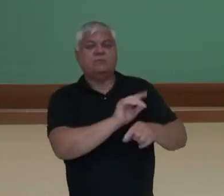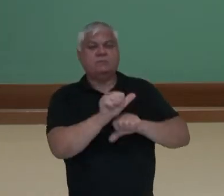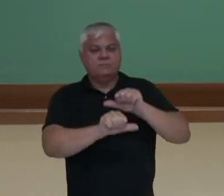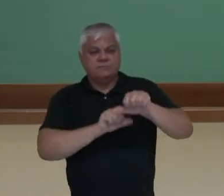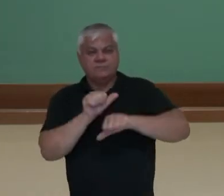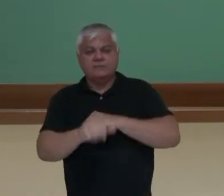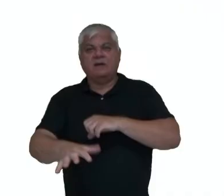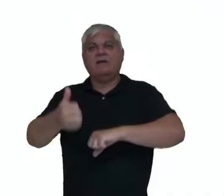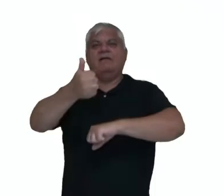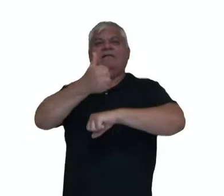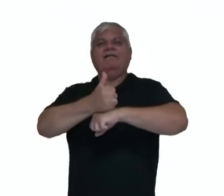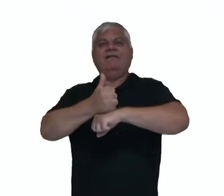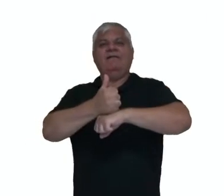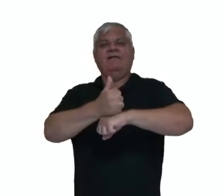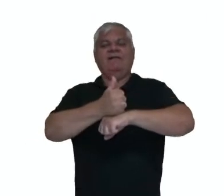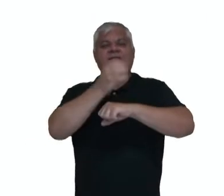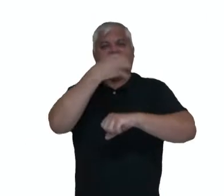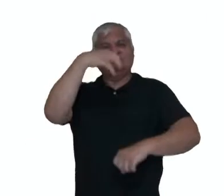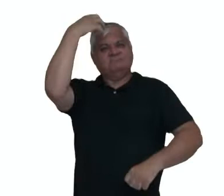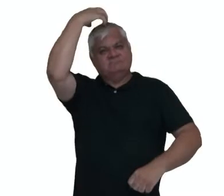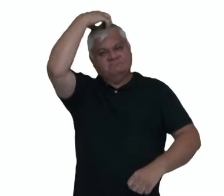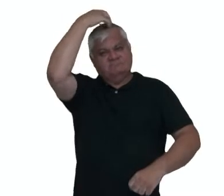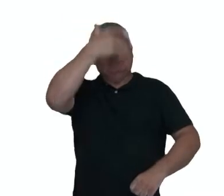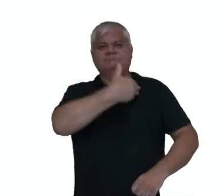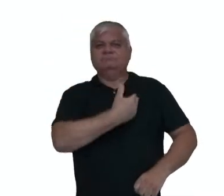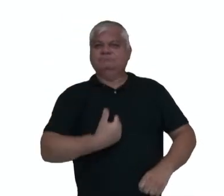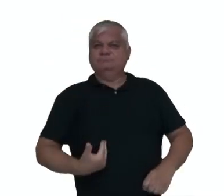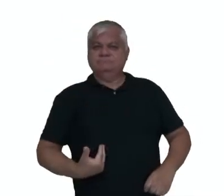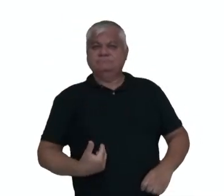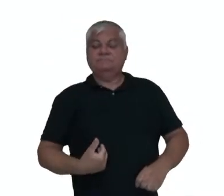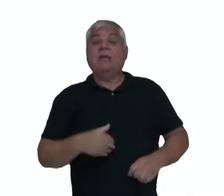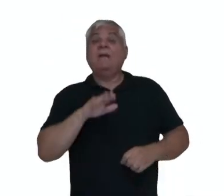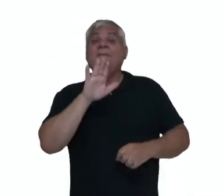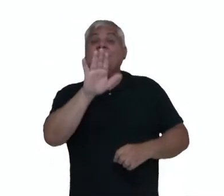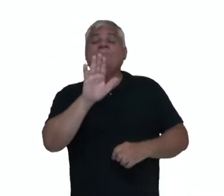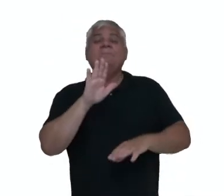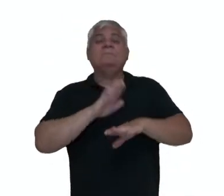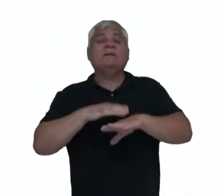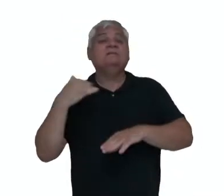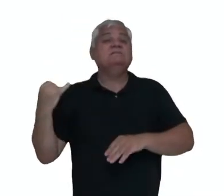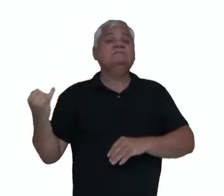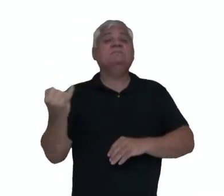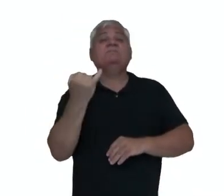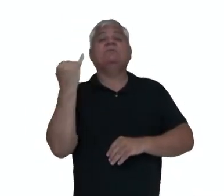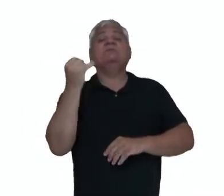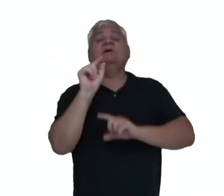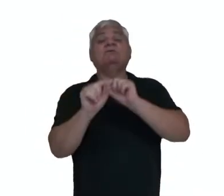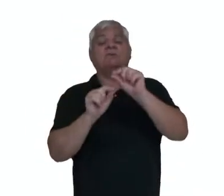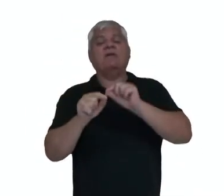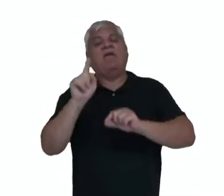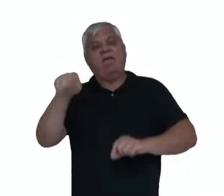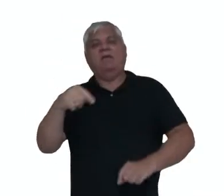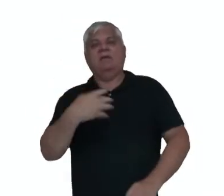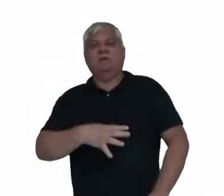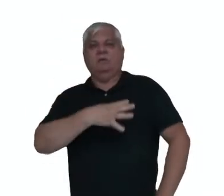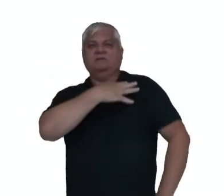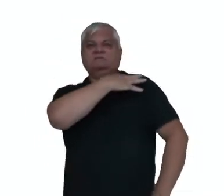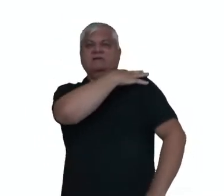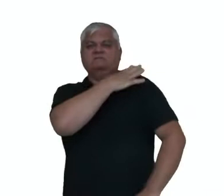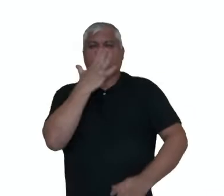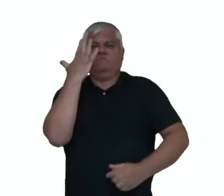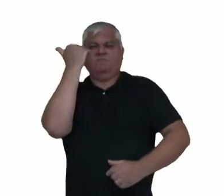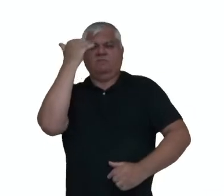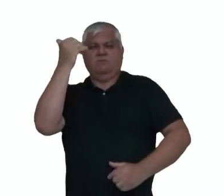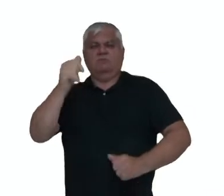imperador. O Senado ele foi conservado, né, mas a instituição mais importante passa a ser o exército, que